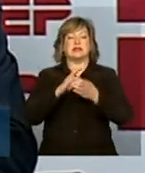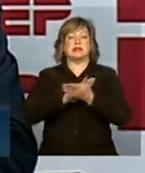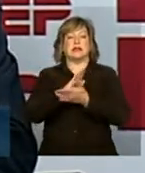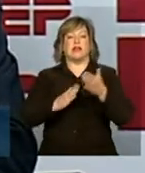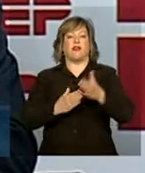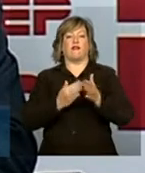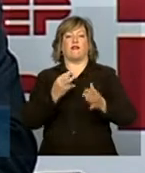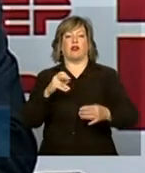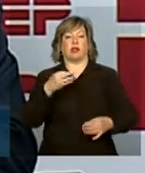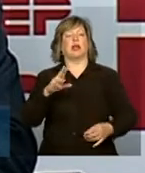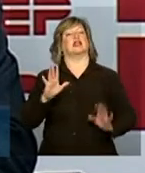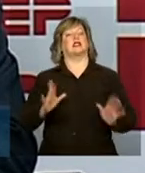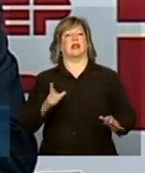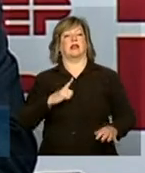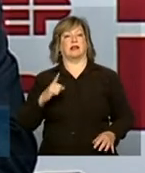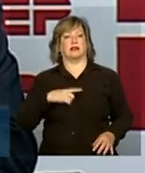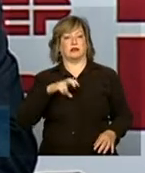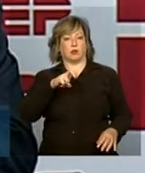tem hoje